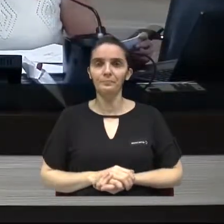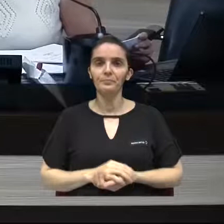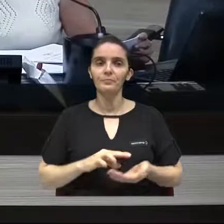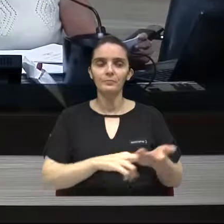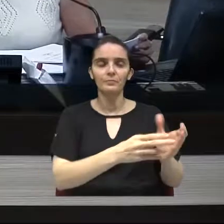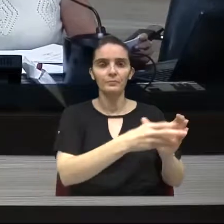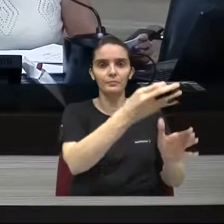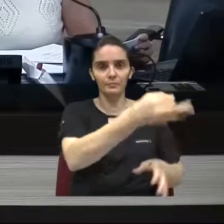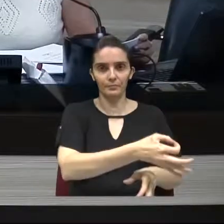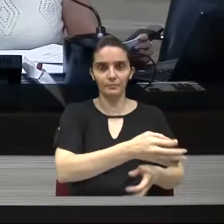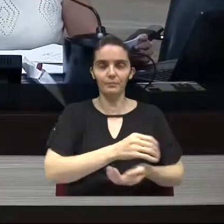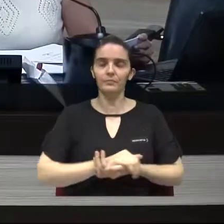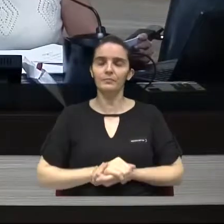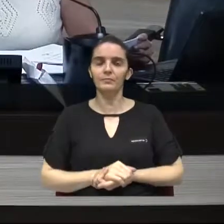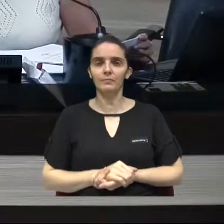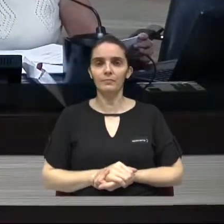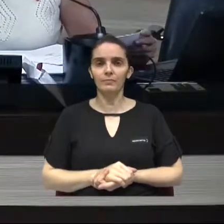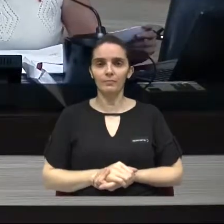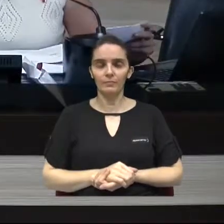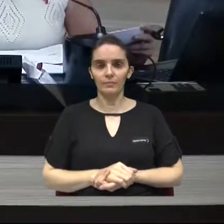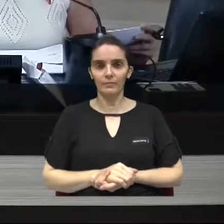Encaminhe-se às comissões competentes.